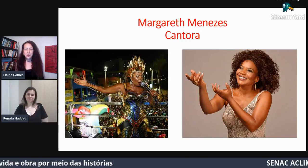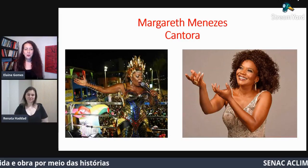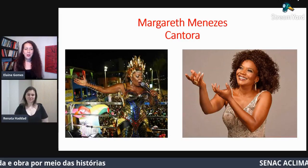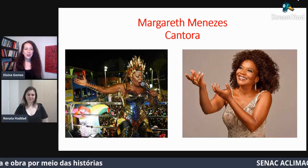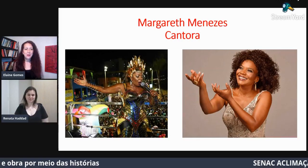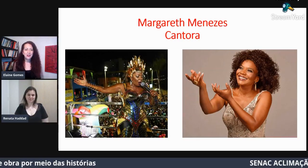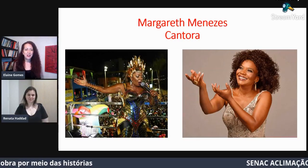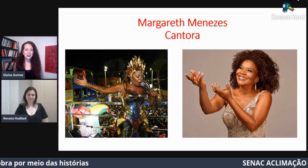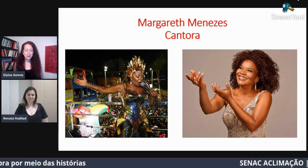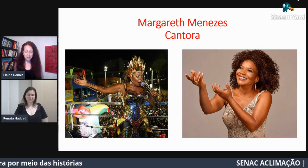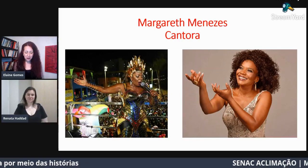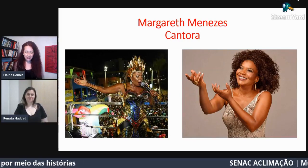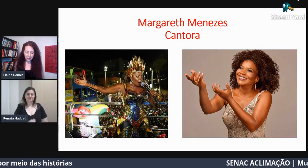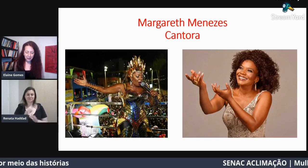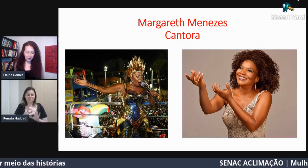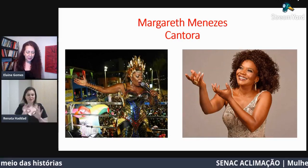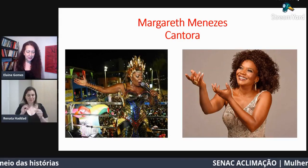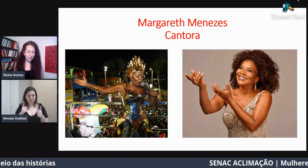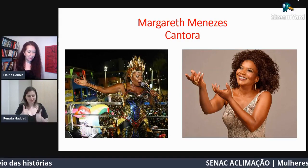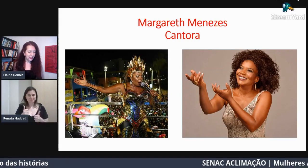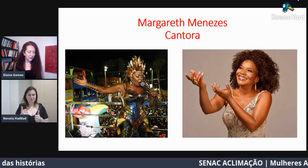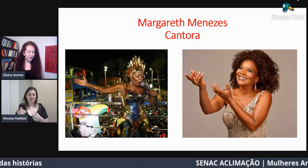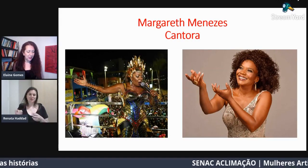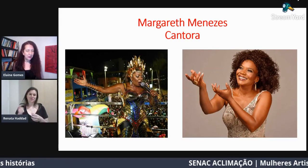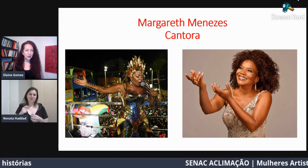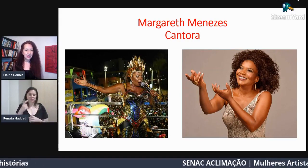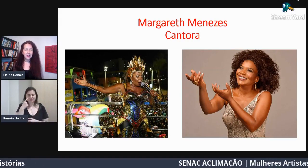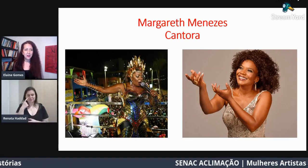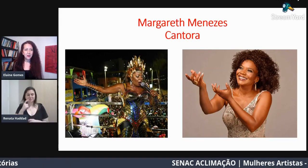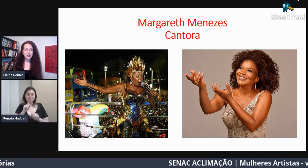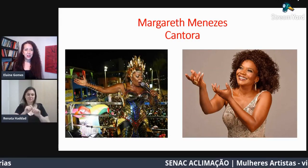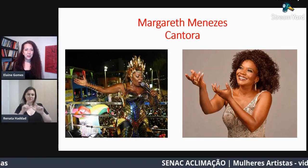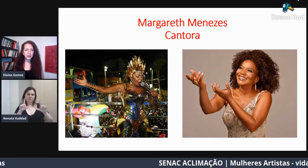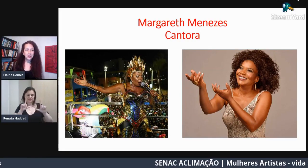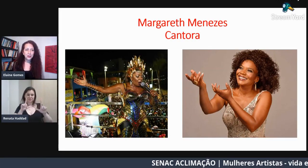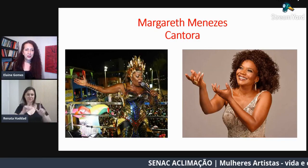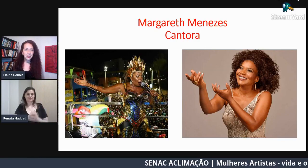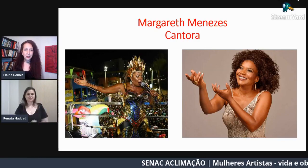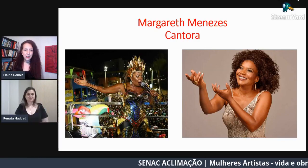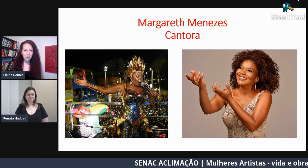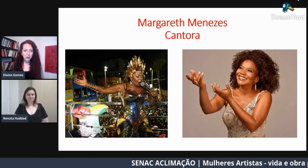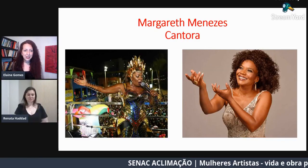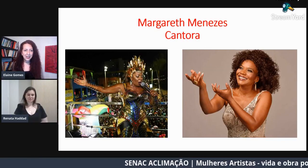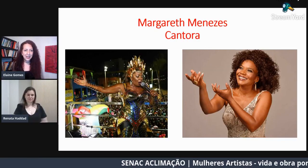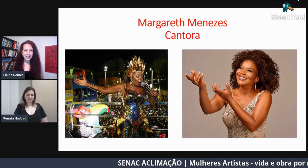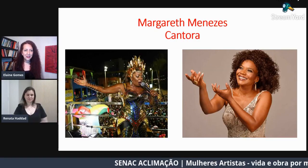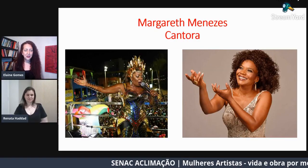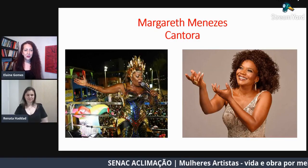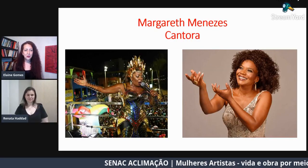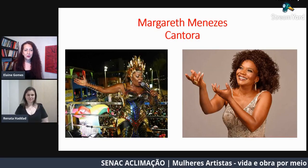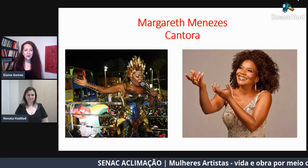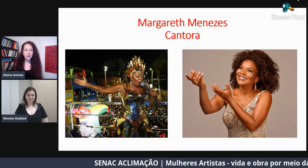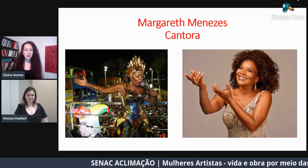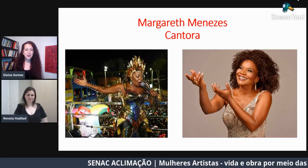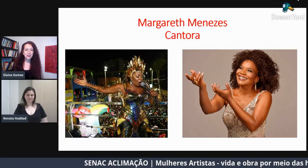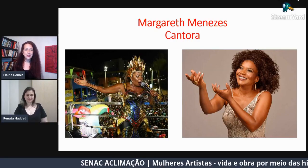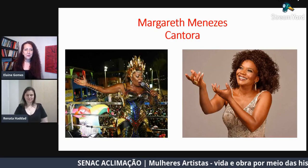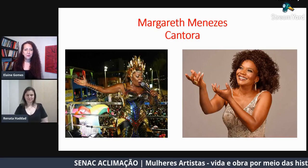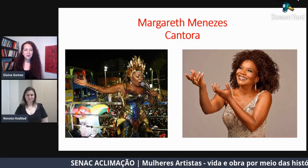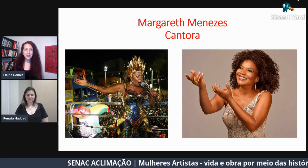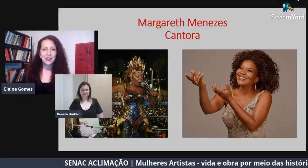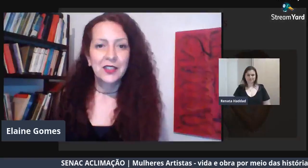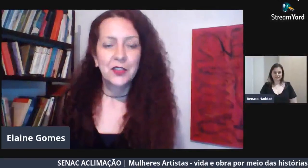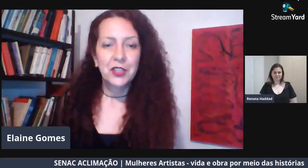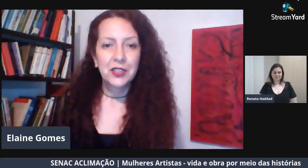Muito bem Minha gente Voltando aqui Para as imagens Quero voltar aqui Com os livros A gente termina Com a Margarete Se eu não me